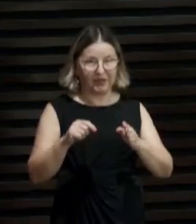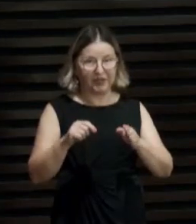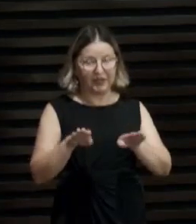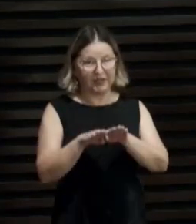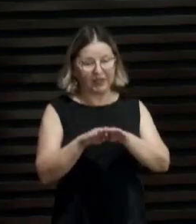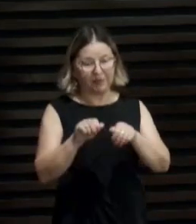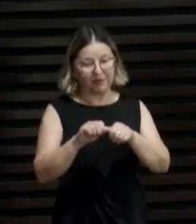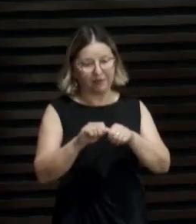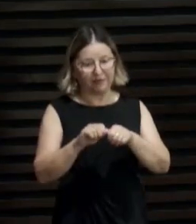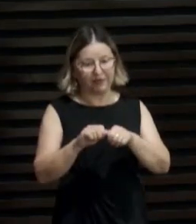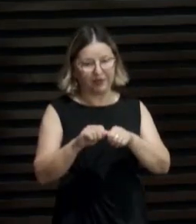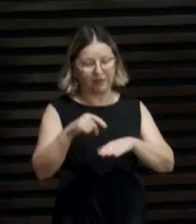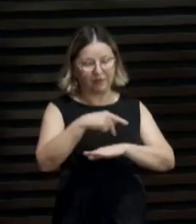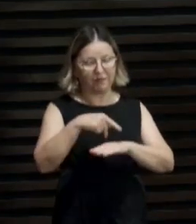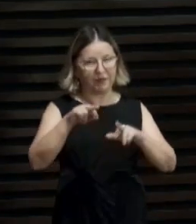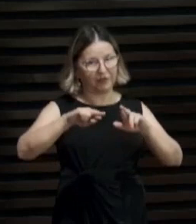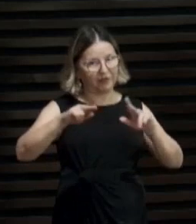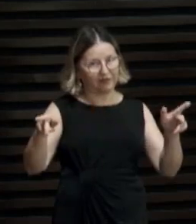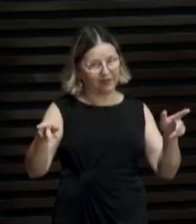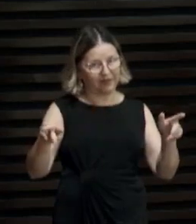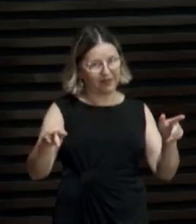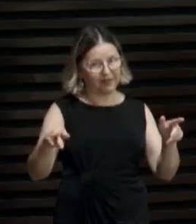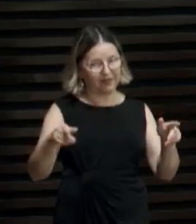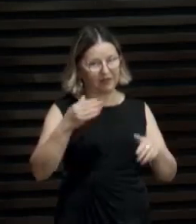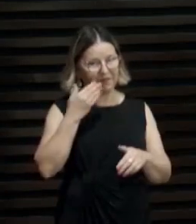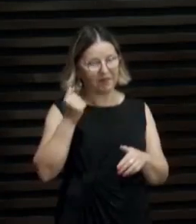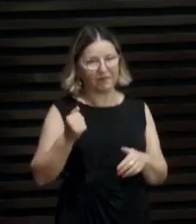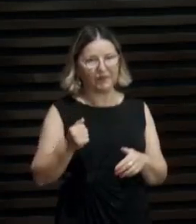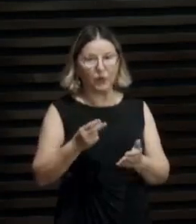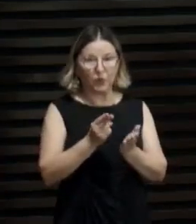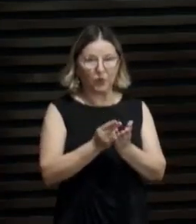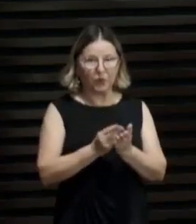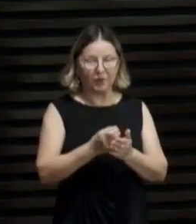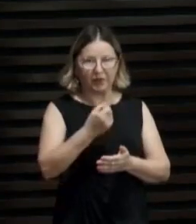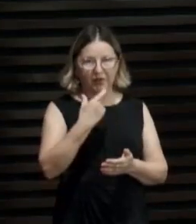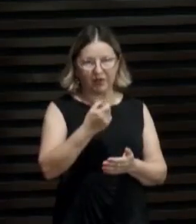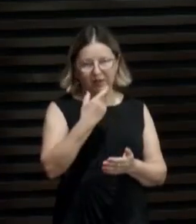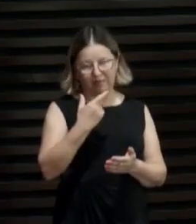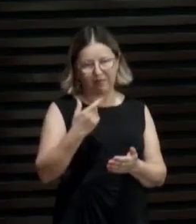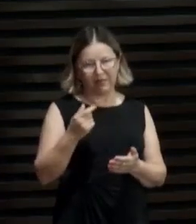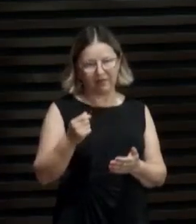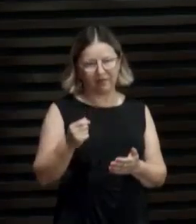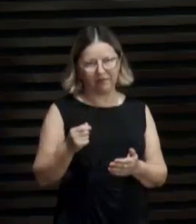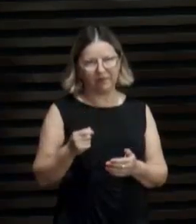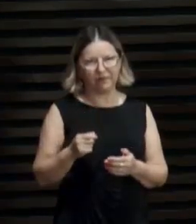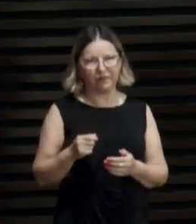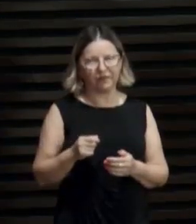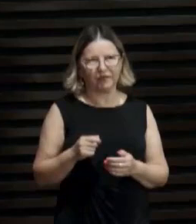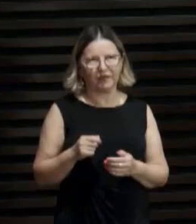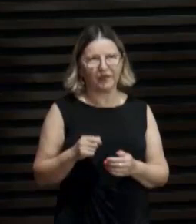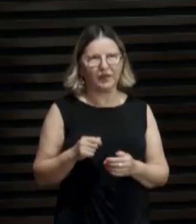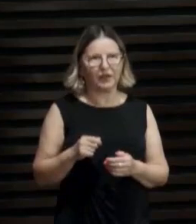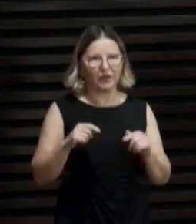fidelidade na sua formulação. O mesmo remédio, o daqui não curava. E o que ele tomava